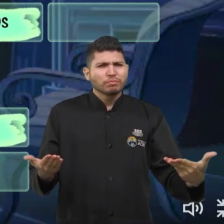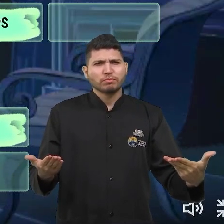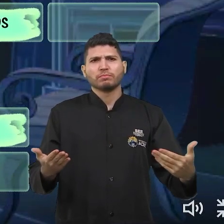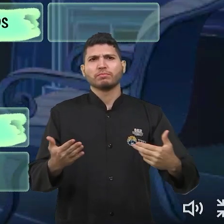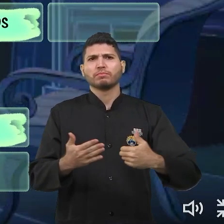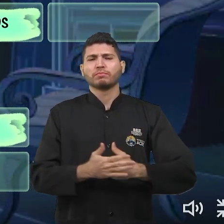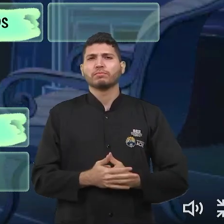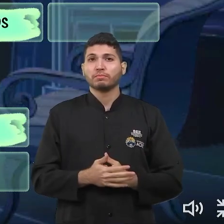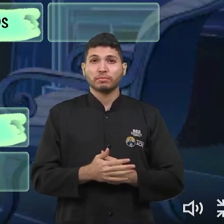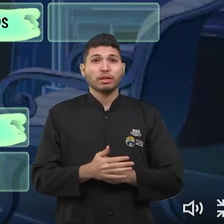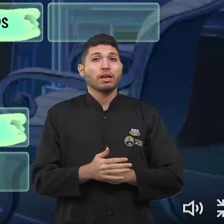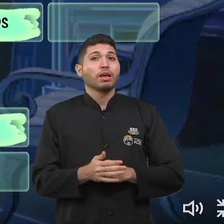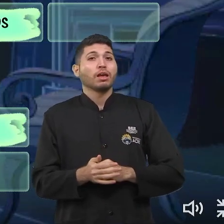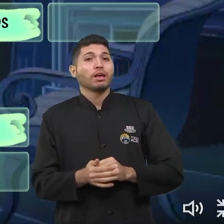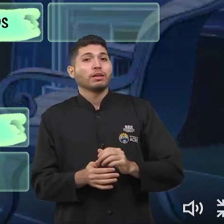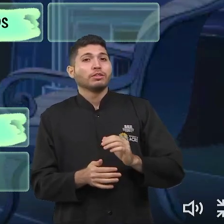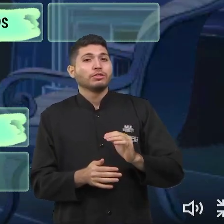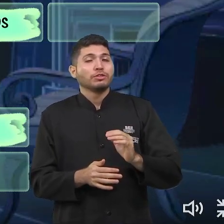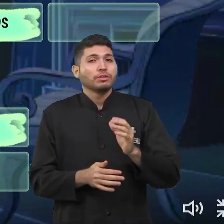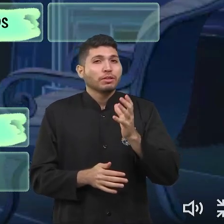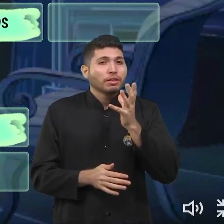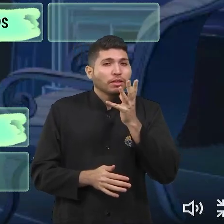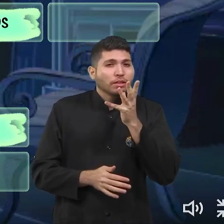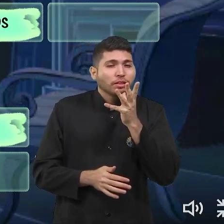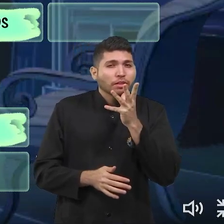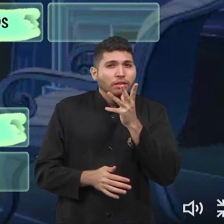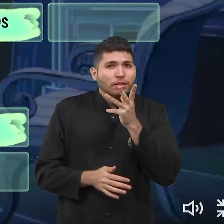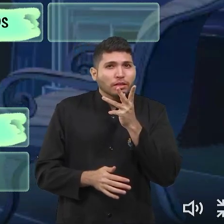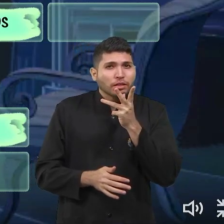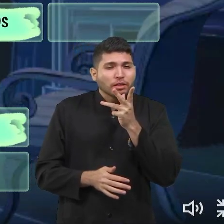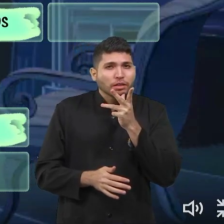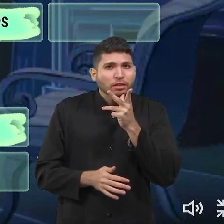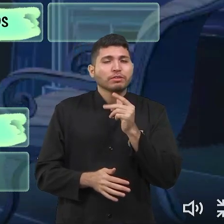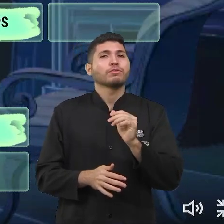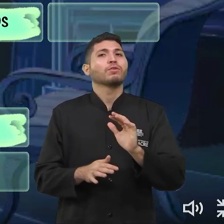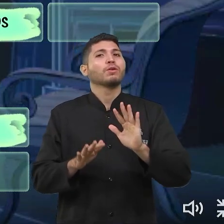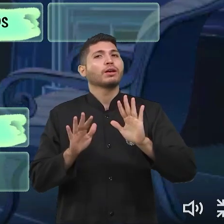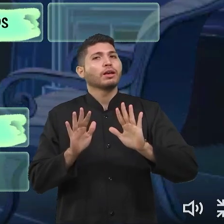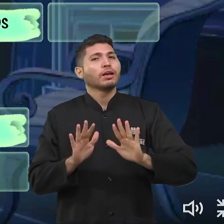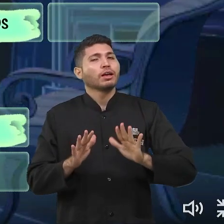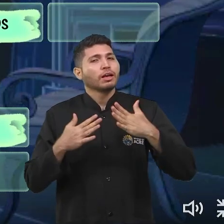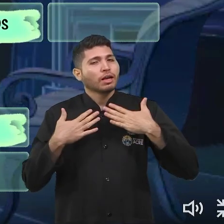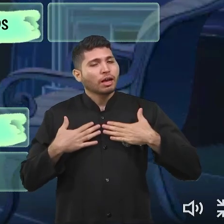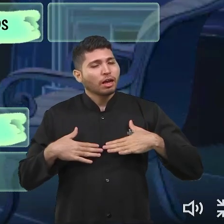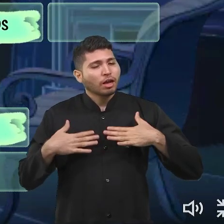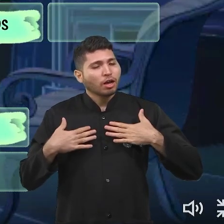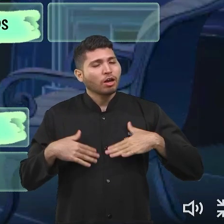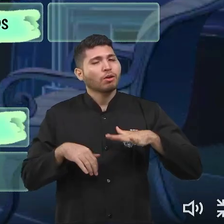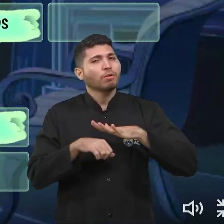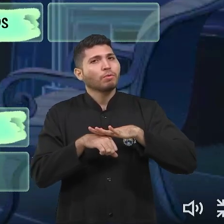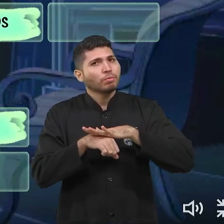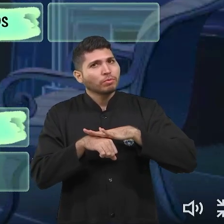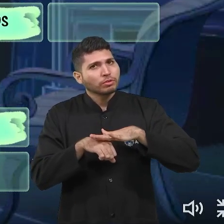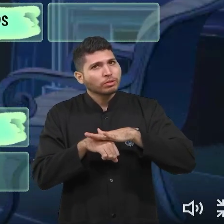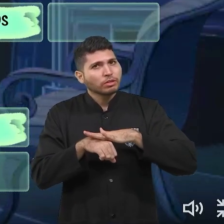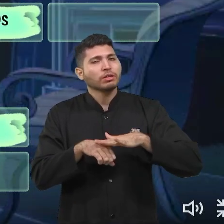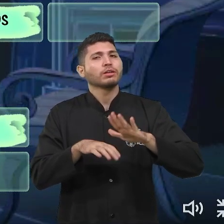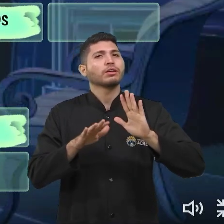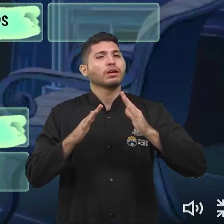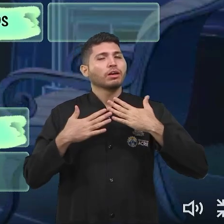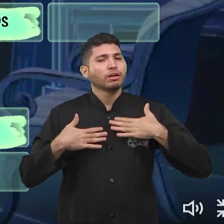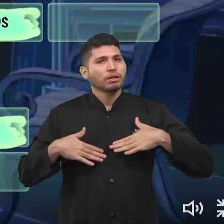Caminho, habla despacio, maestro. Eu não estou compreendendo nada. Então, antiverbo de modo como estou falando, despacio, devagar.